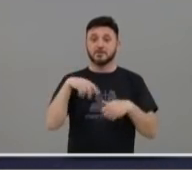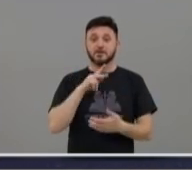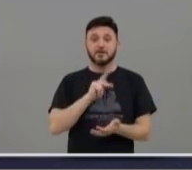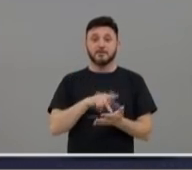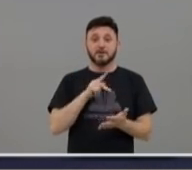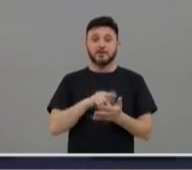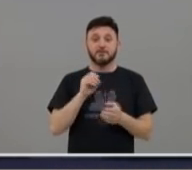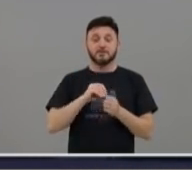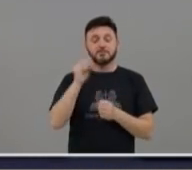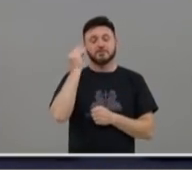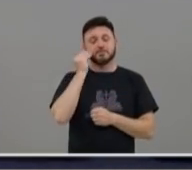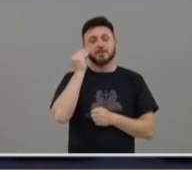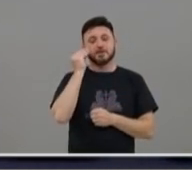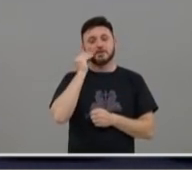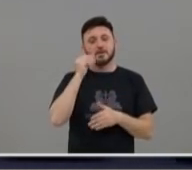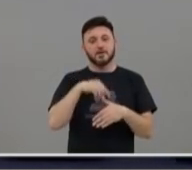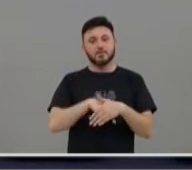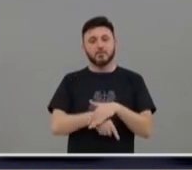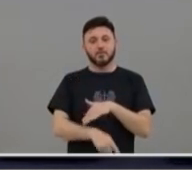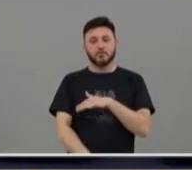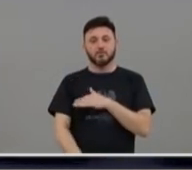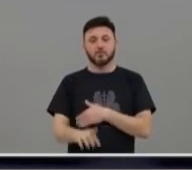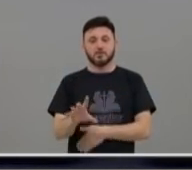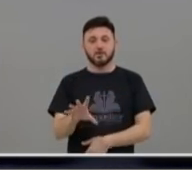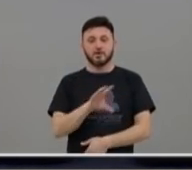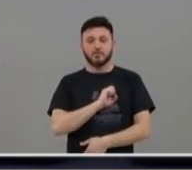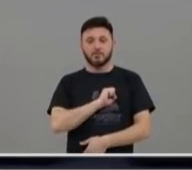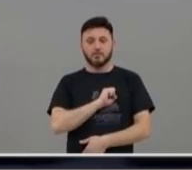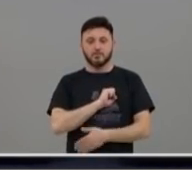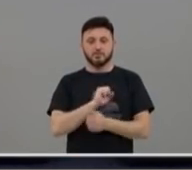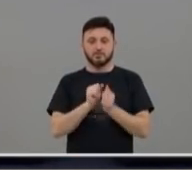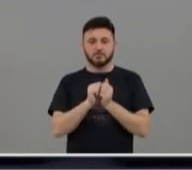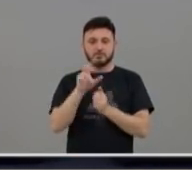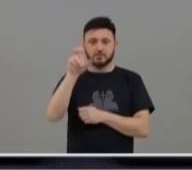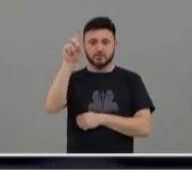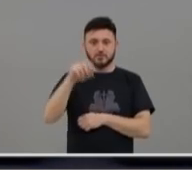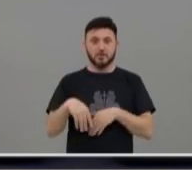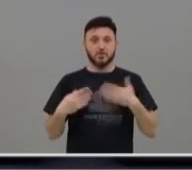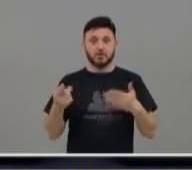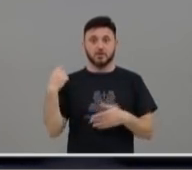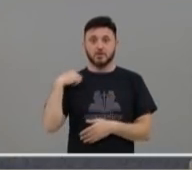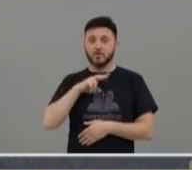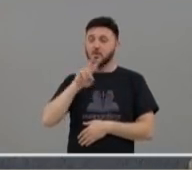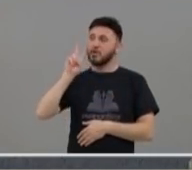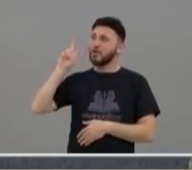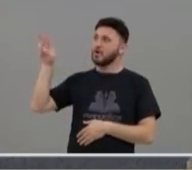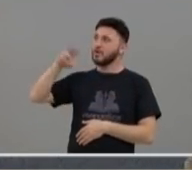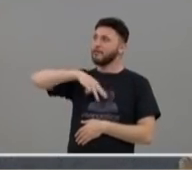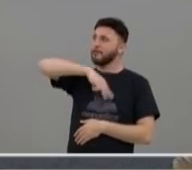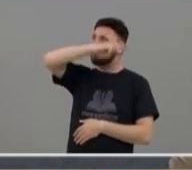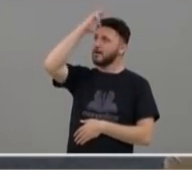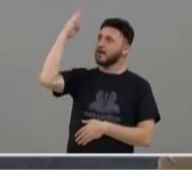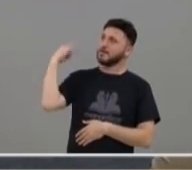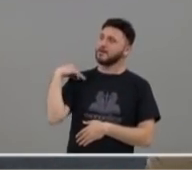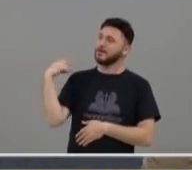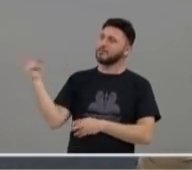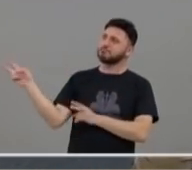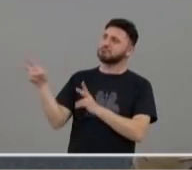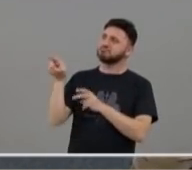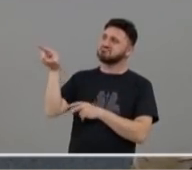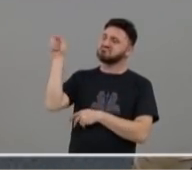uma experiência profunda de abandono nele. Quando eu olho para Nossa Senhora, eu começo a perceber como aquela